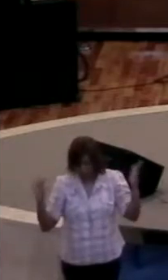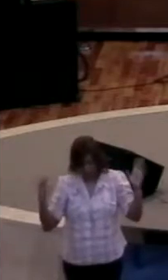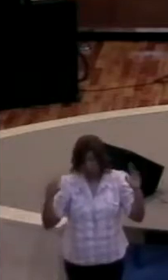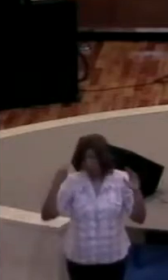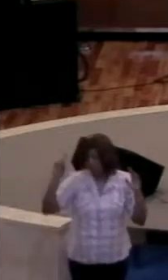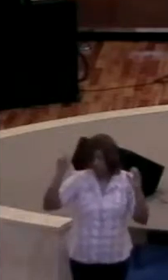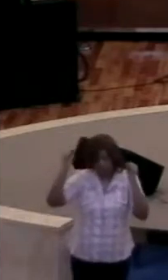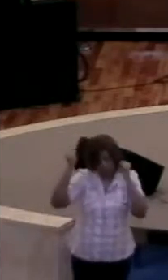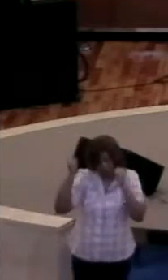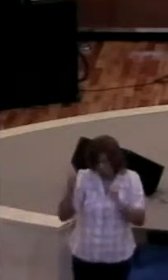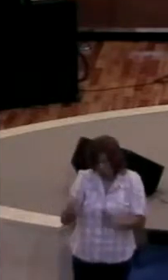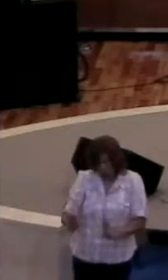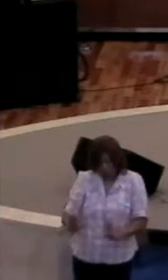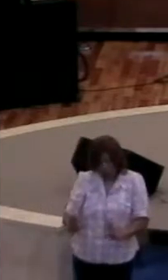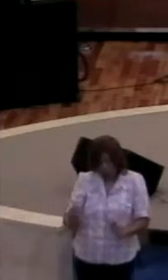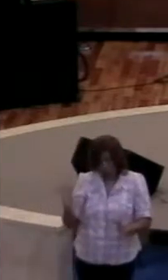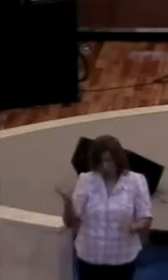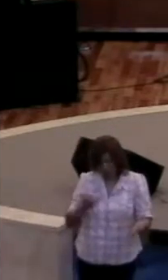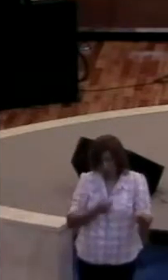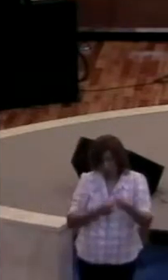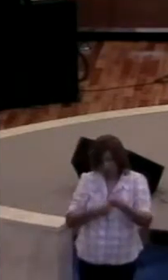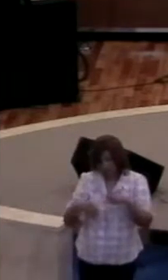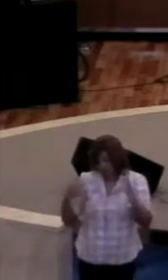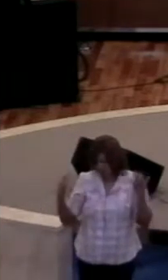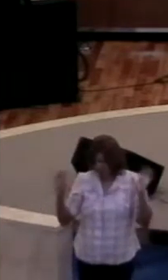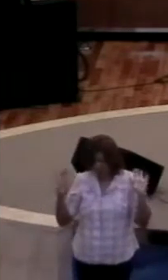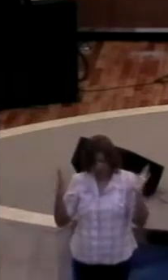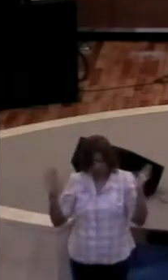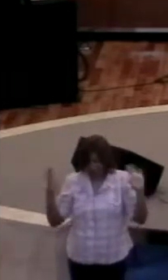poderoso, Ele é maravilhoso.